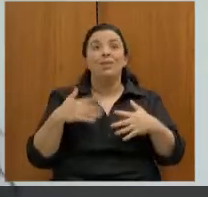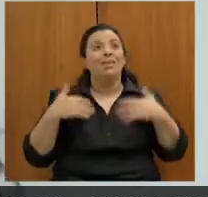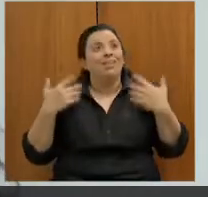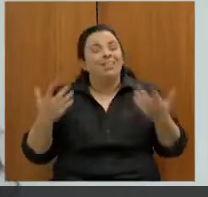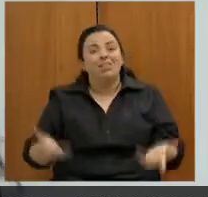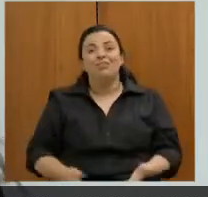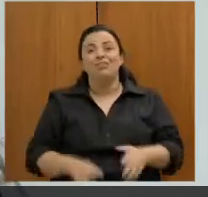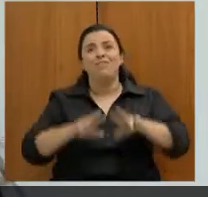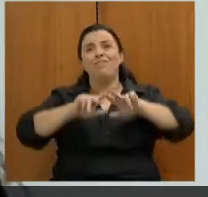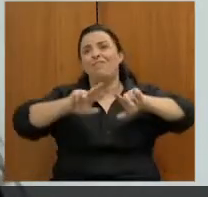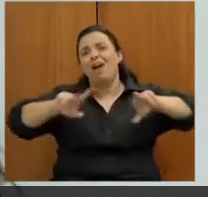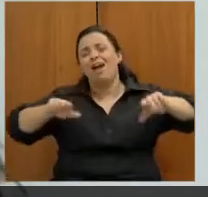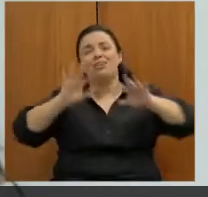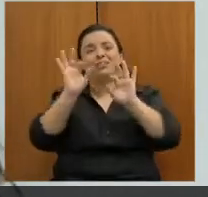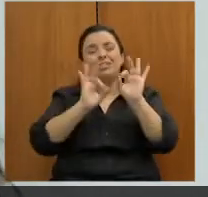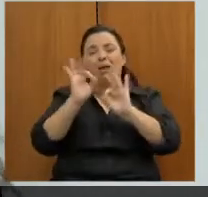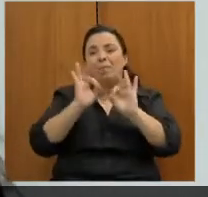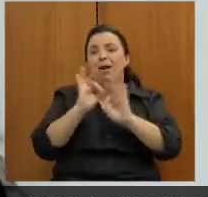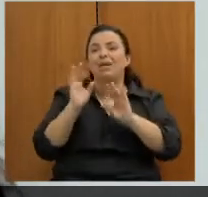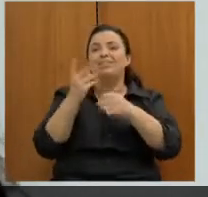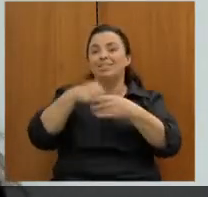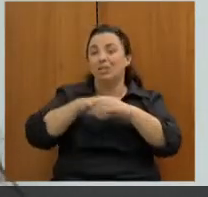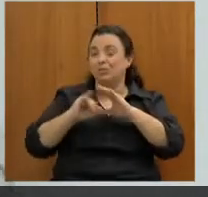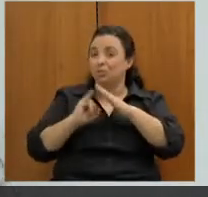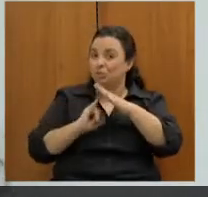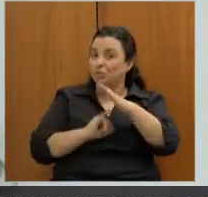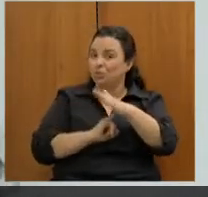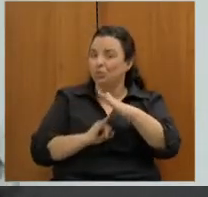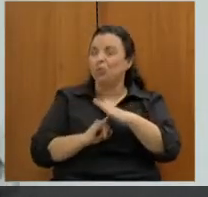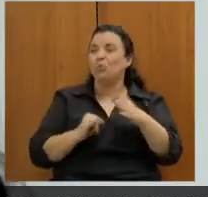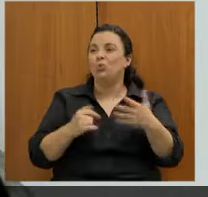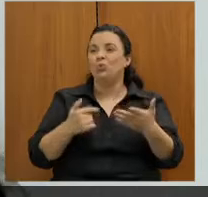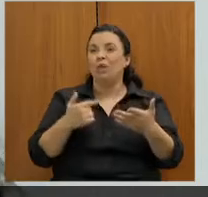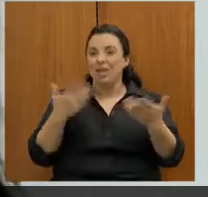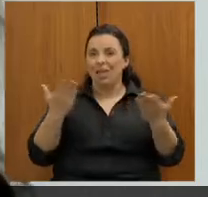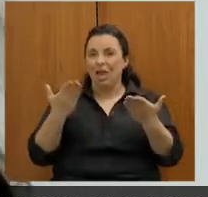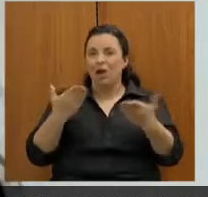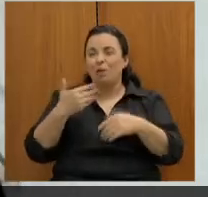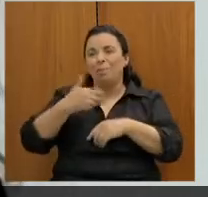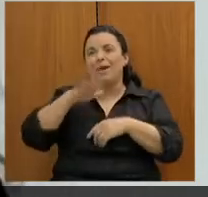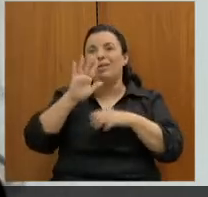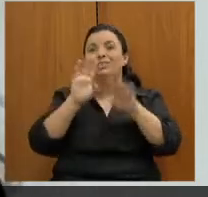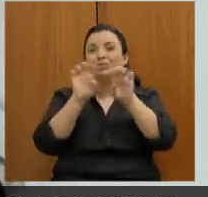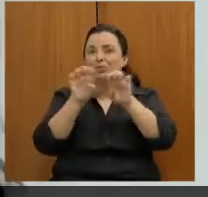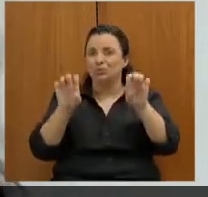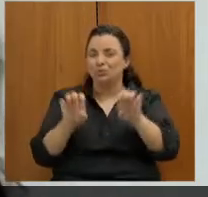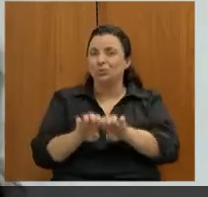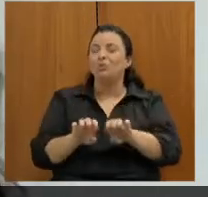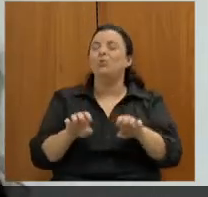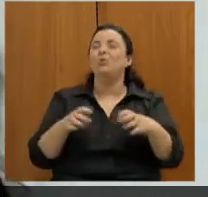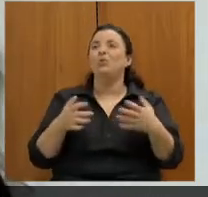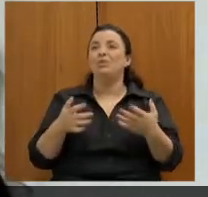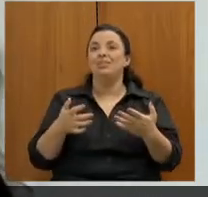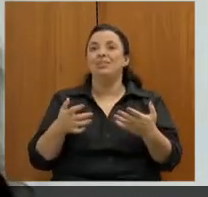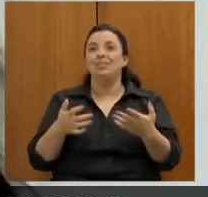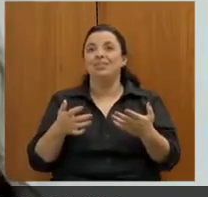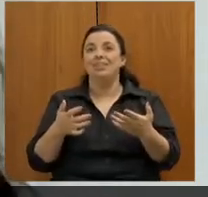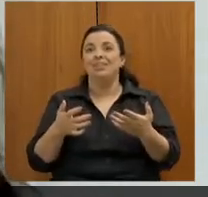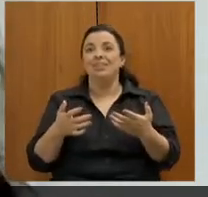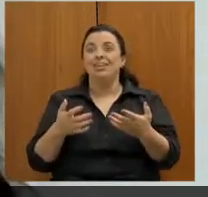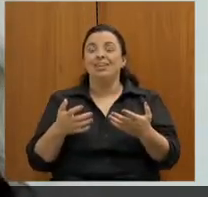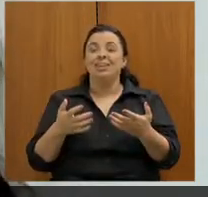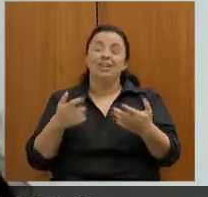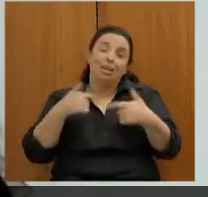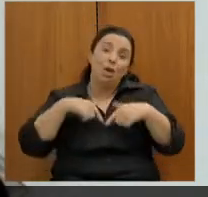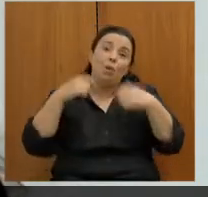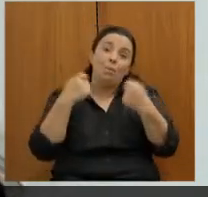várias coisas assim que eu faço que a a estrutural né o Instituto como um todo e que